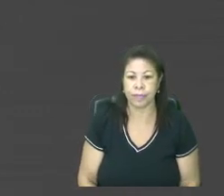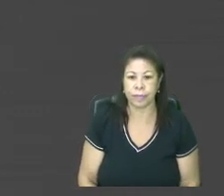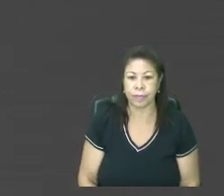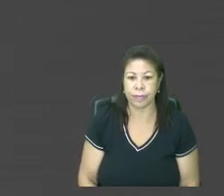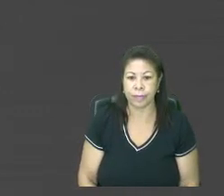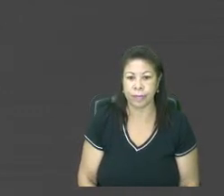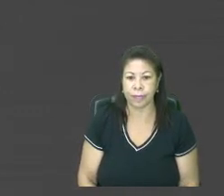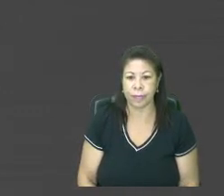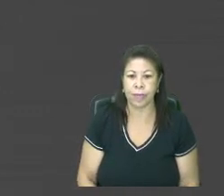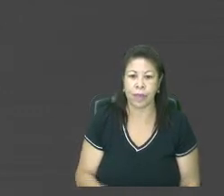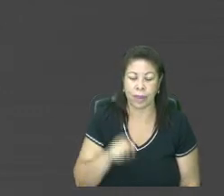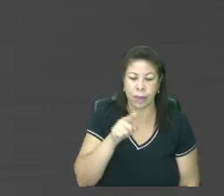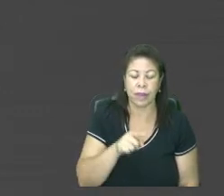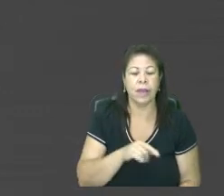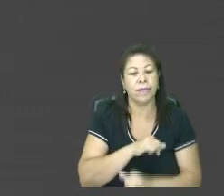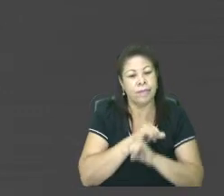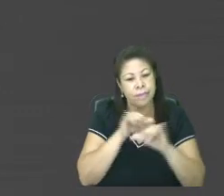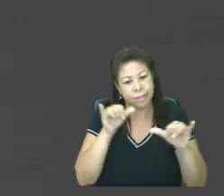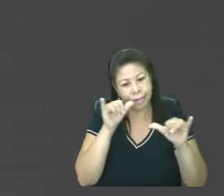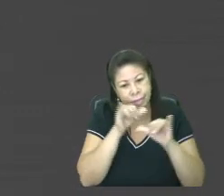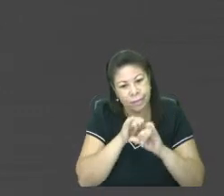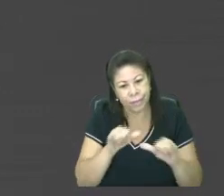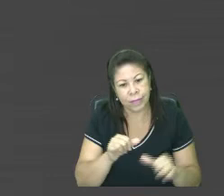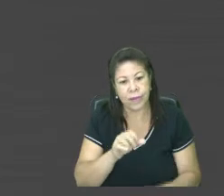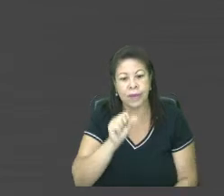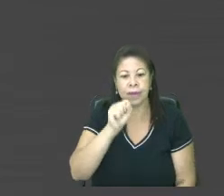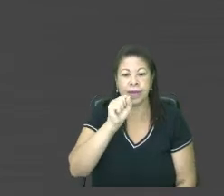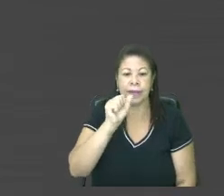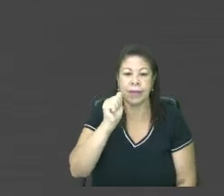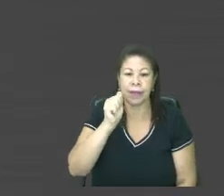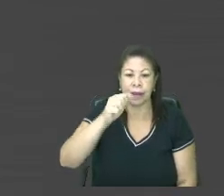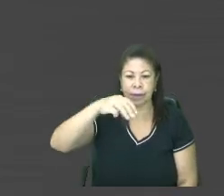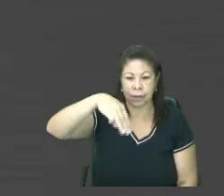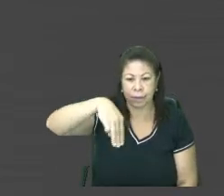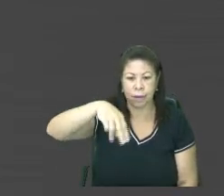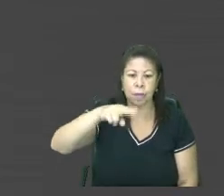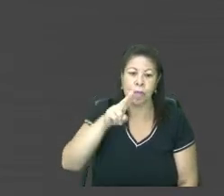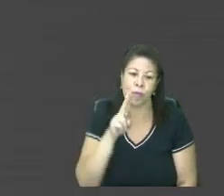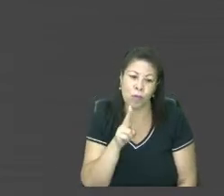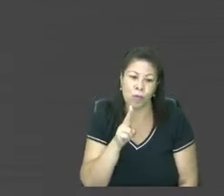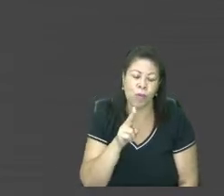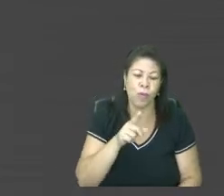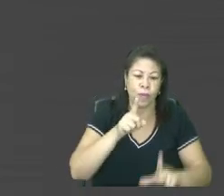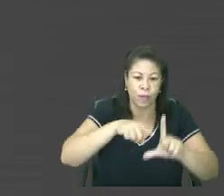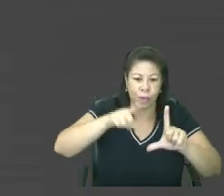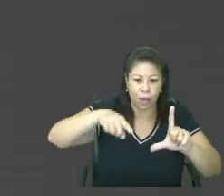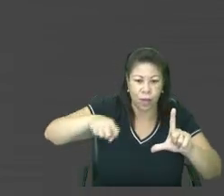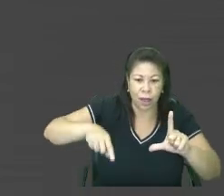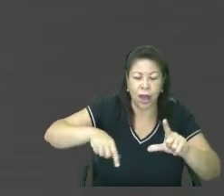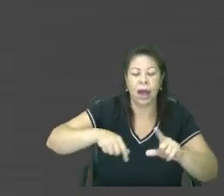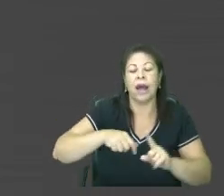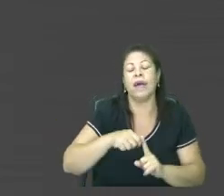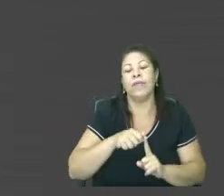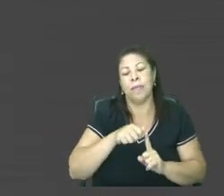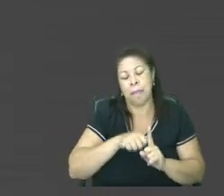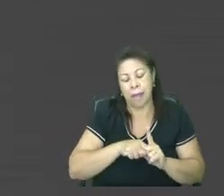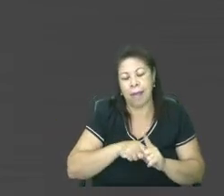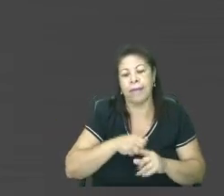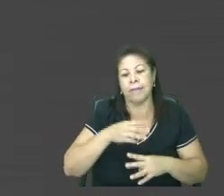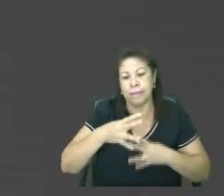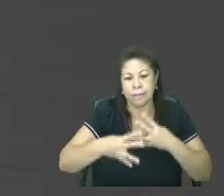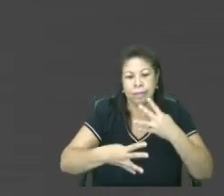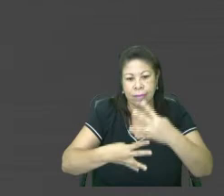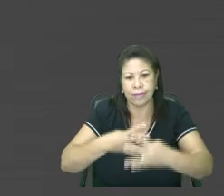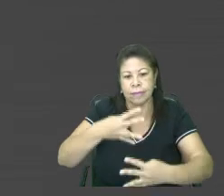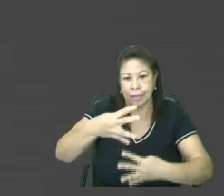Aqui são as informações do SAMU, né, os dados referentes aos 3 quadrimestres. O azulzinho é